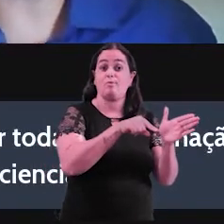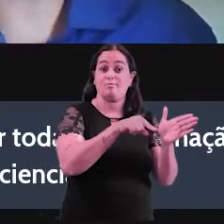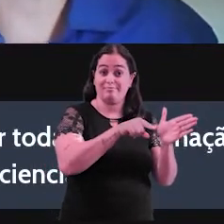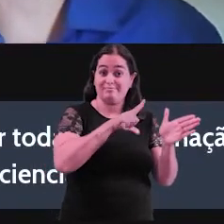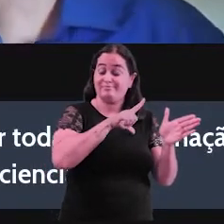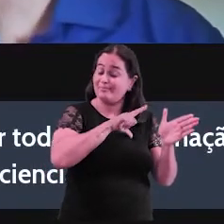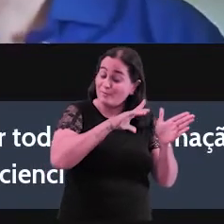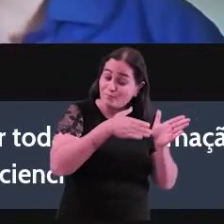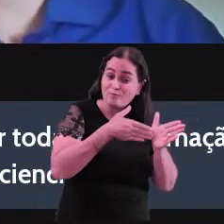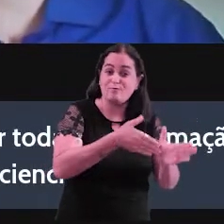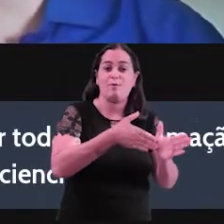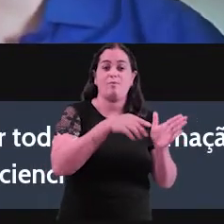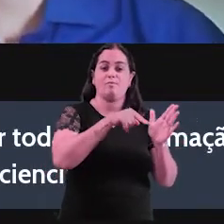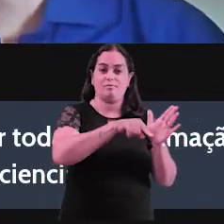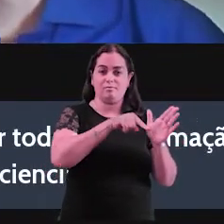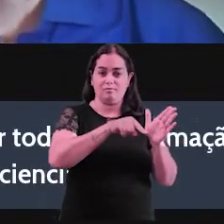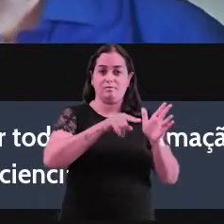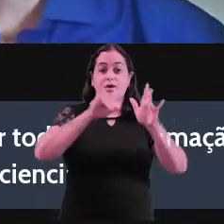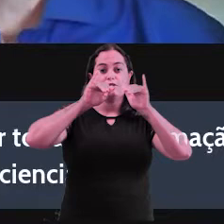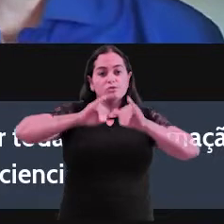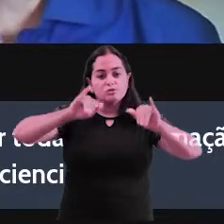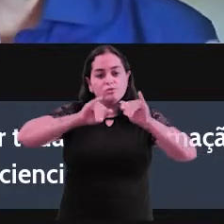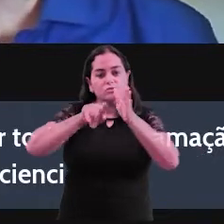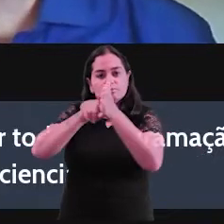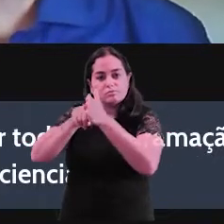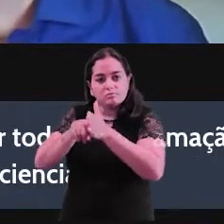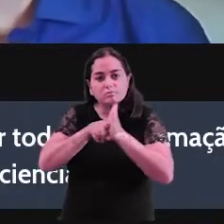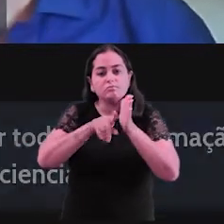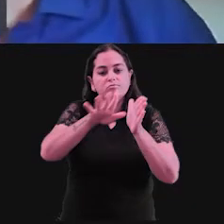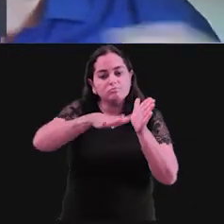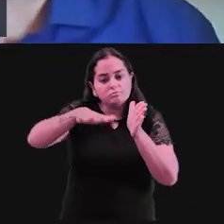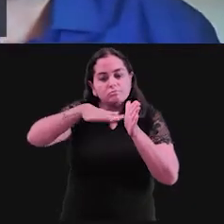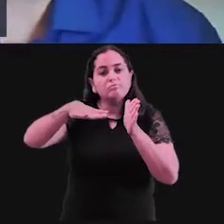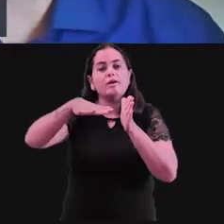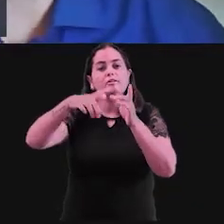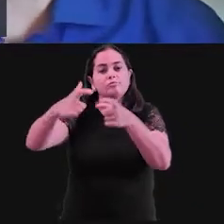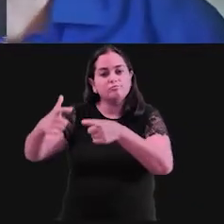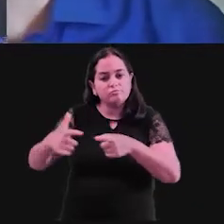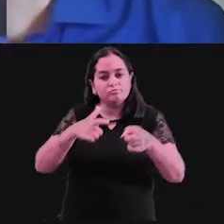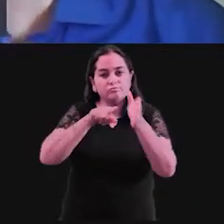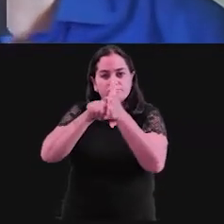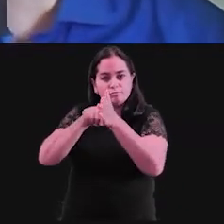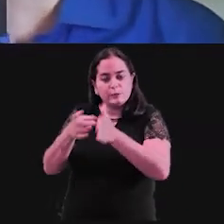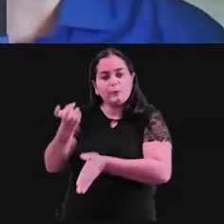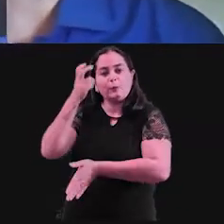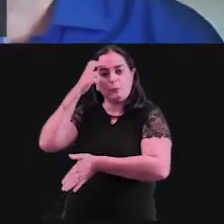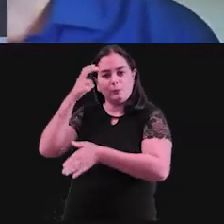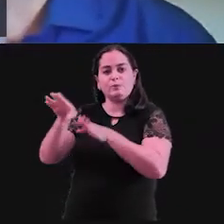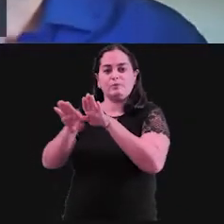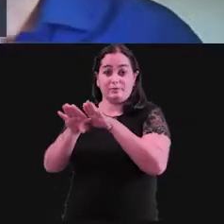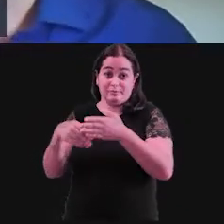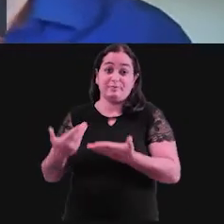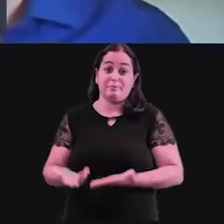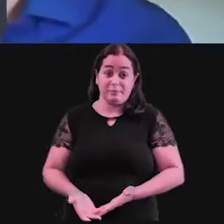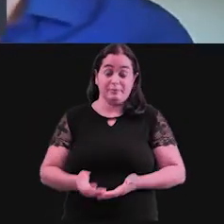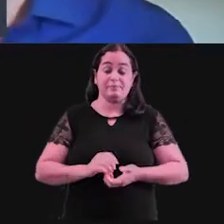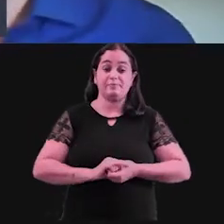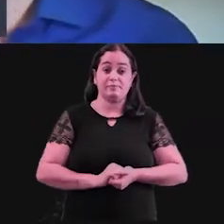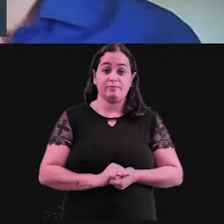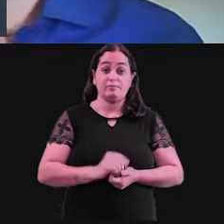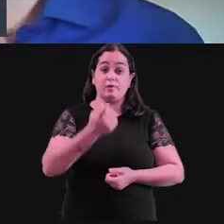grupo focaliza realmente a divulgação científica no âmbito desses espaços